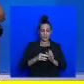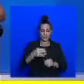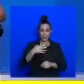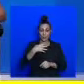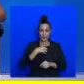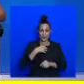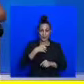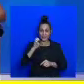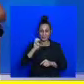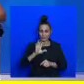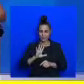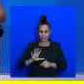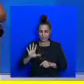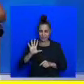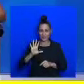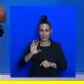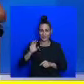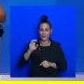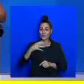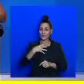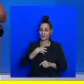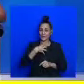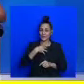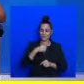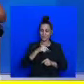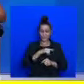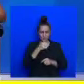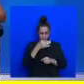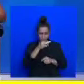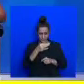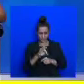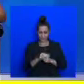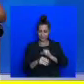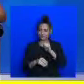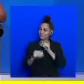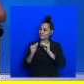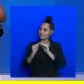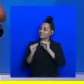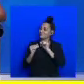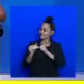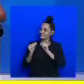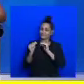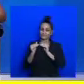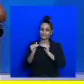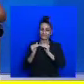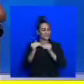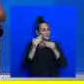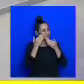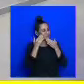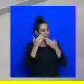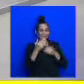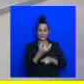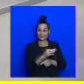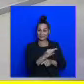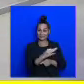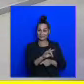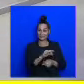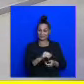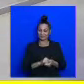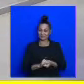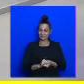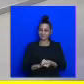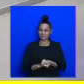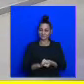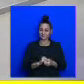Bahia da Bahia. E é o time sorteado, vocês confirmam? Sim, confirmo. Sim, confirmo. Obrigado pelas